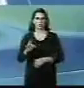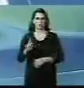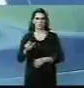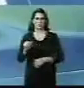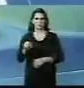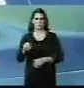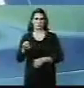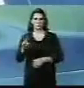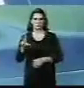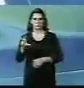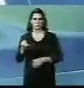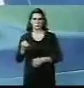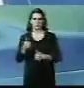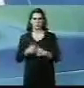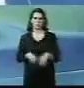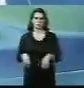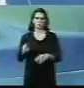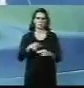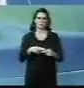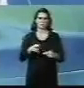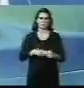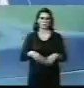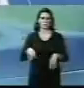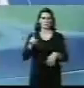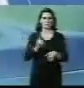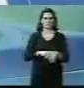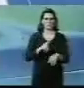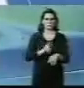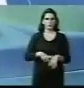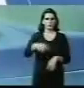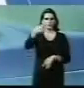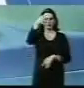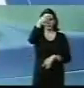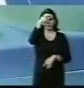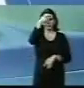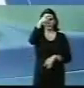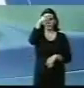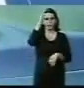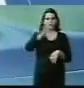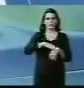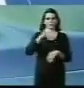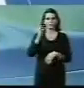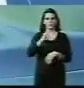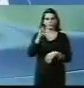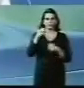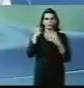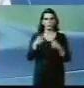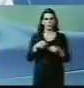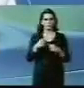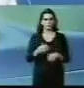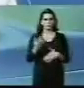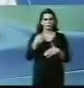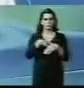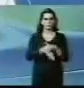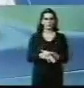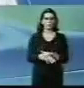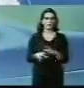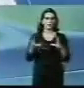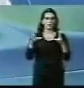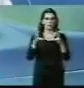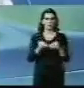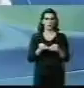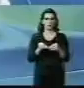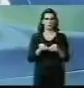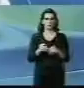sendo trafegado. Então, o tempo de cache é o primeiro fator que nós devemos levar em consideração quanto à otimização